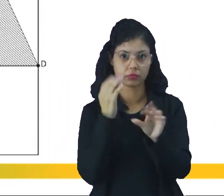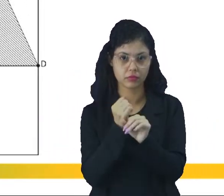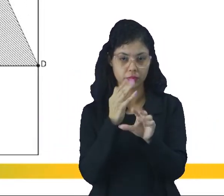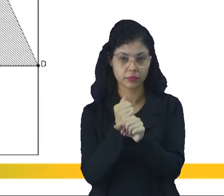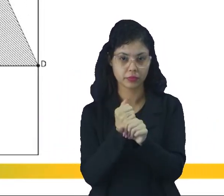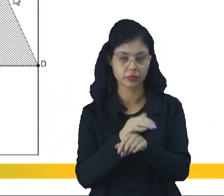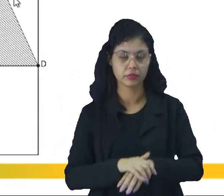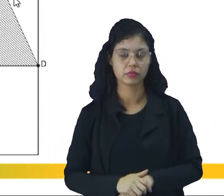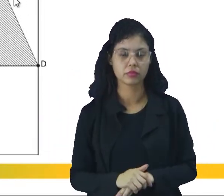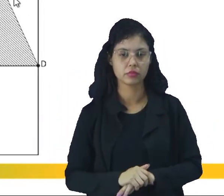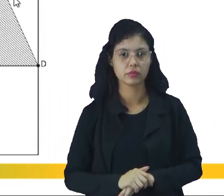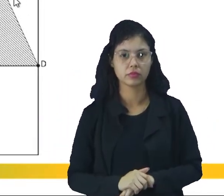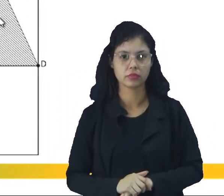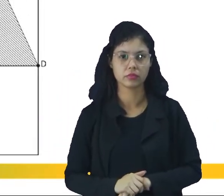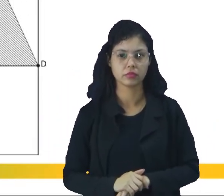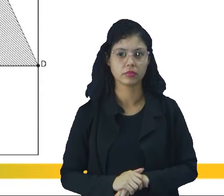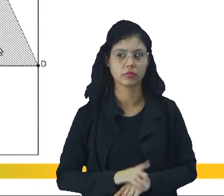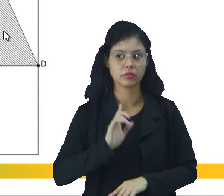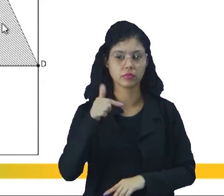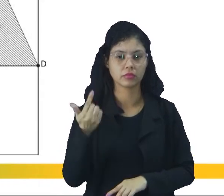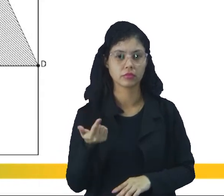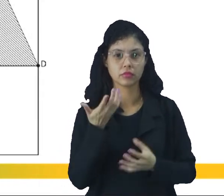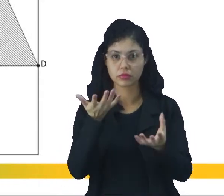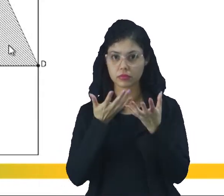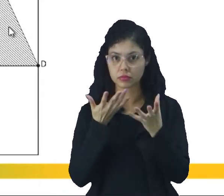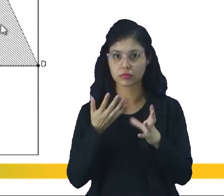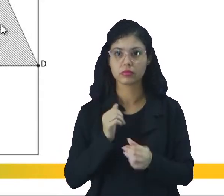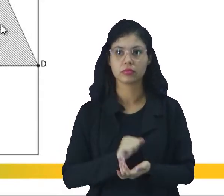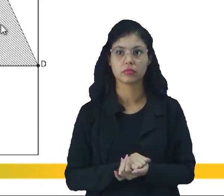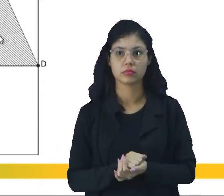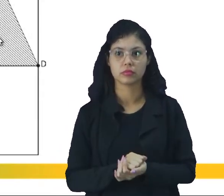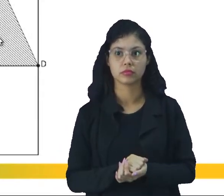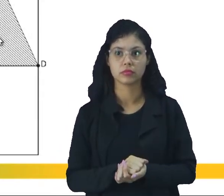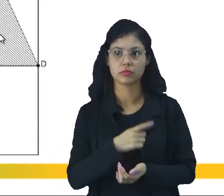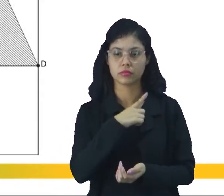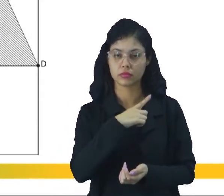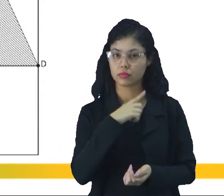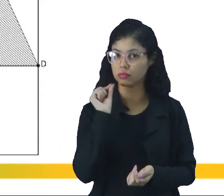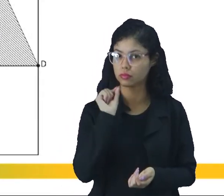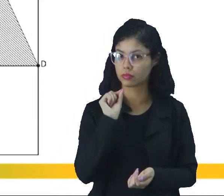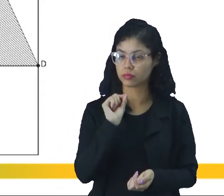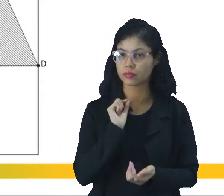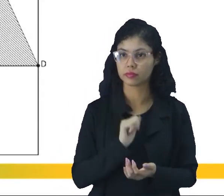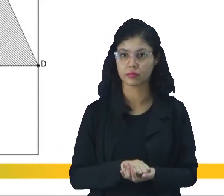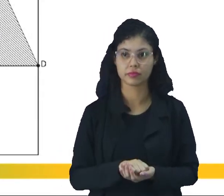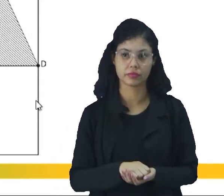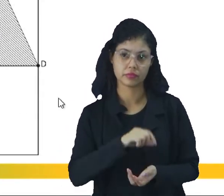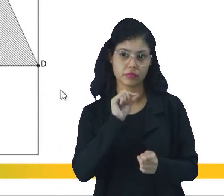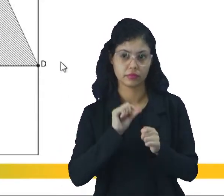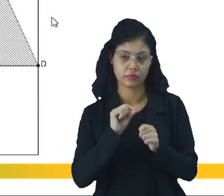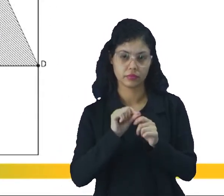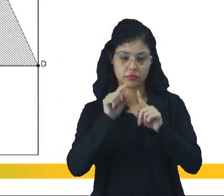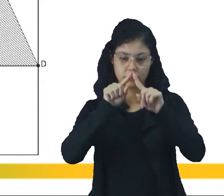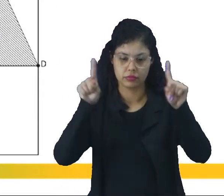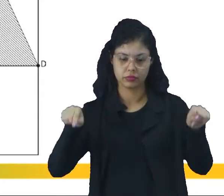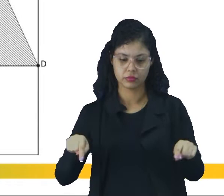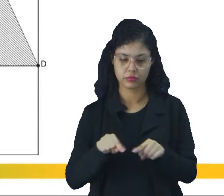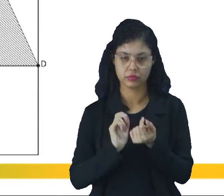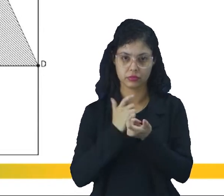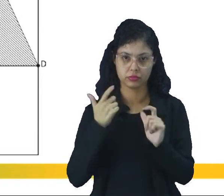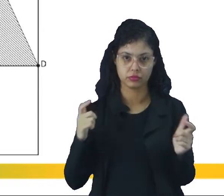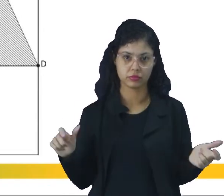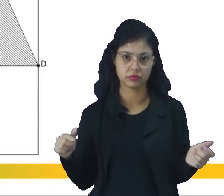somar. Depois eu quero calcular a área achurada. Então eu vou fazer o seguinte. A área do quadrado maior